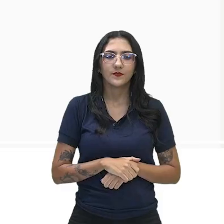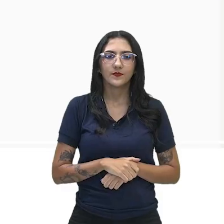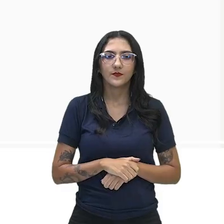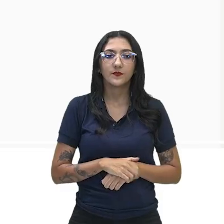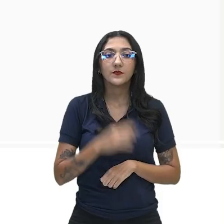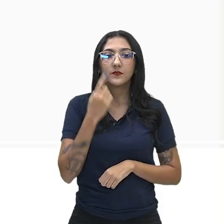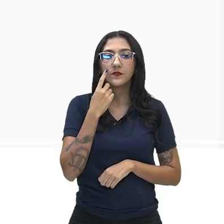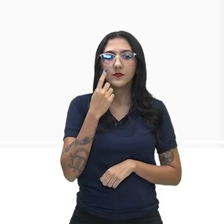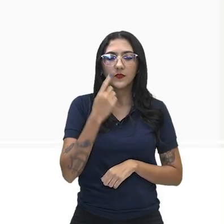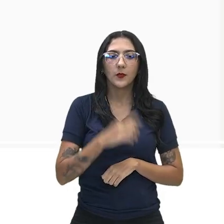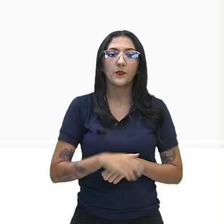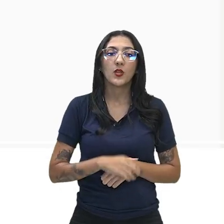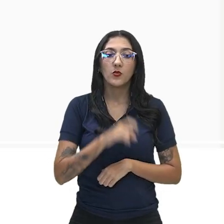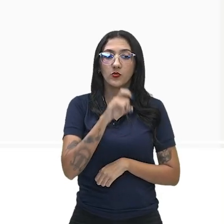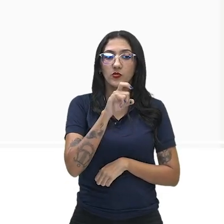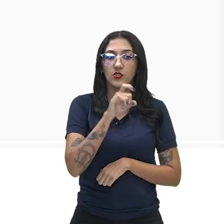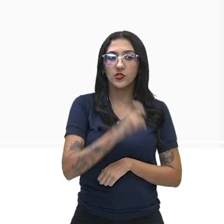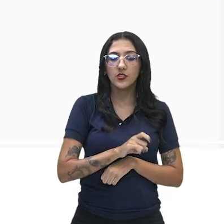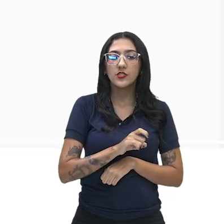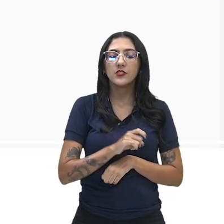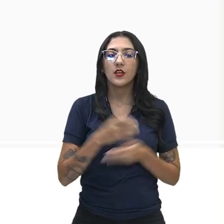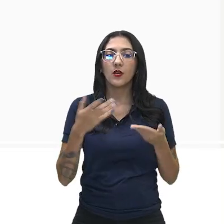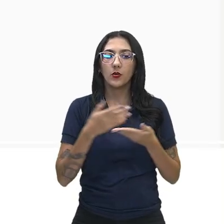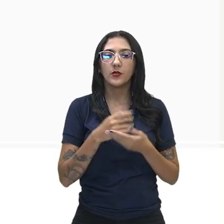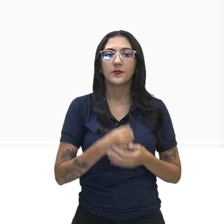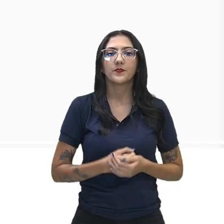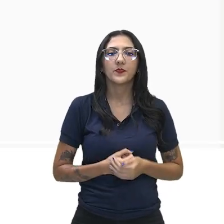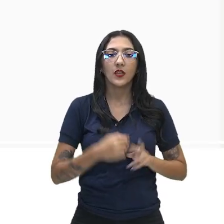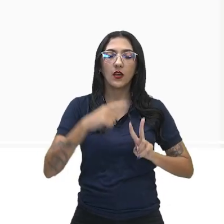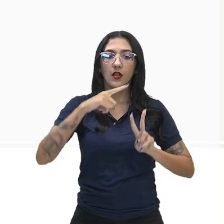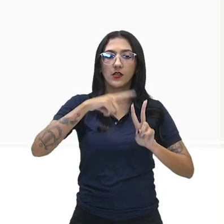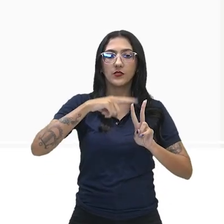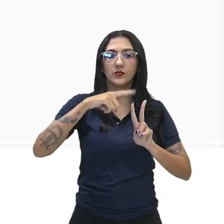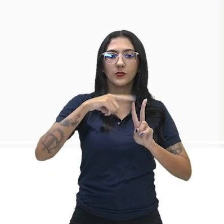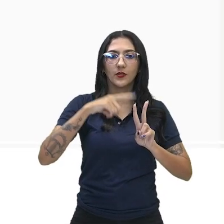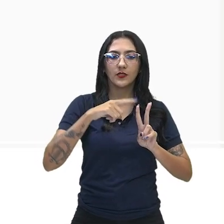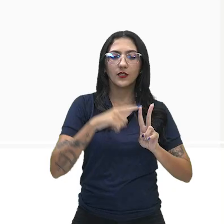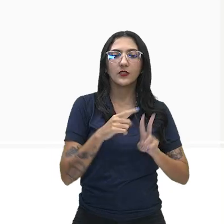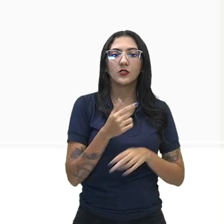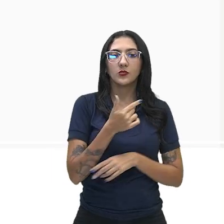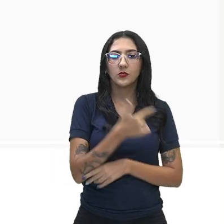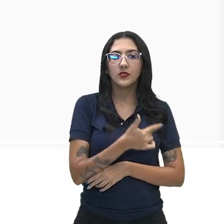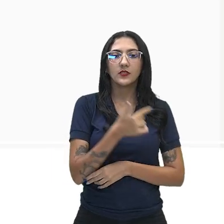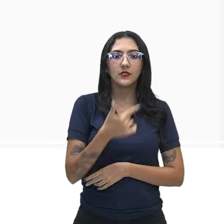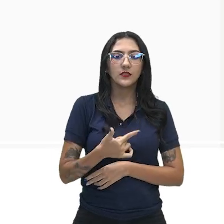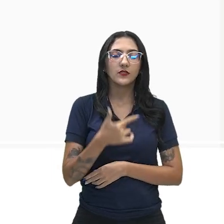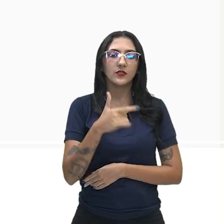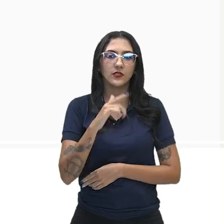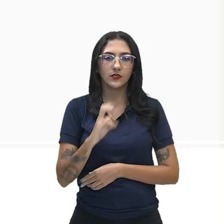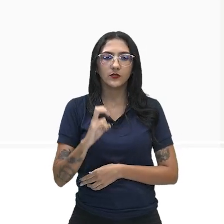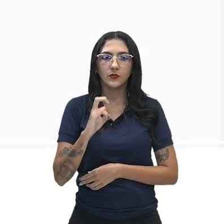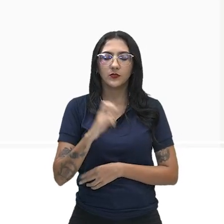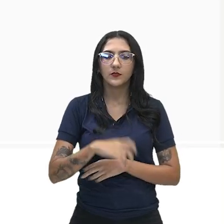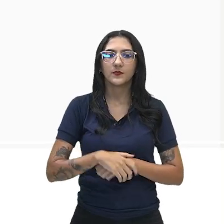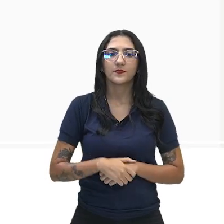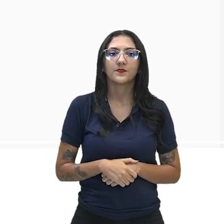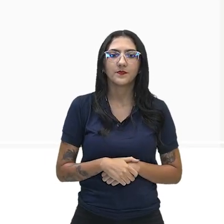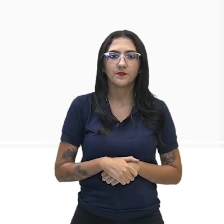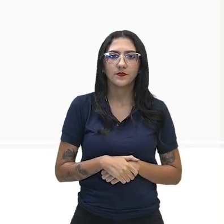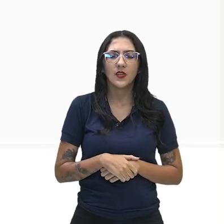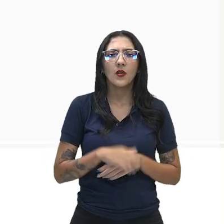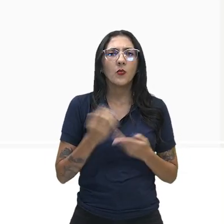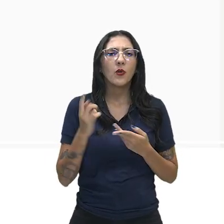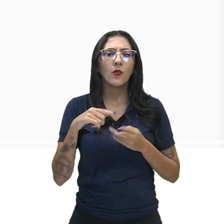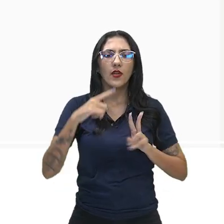aqui, x é igual a raiz quadrada de 225. E a raiz quadrada de